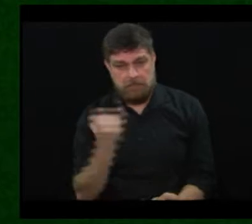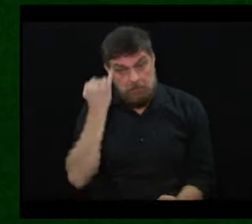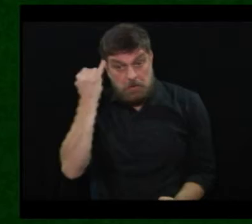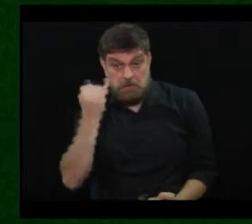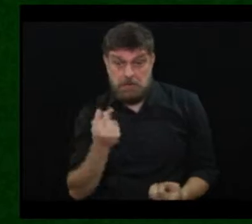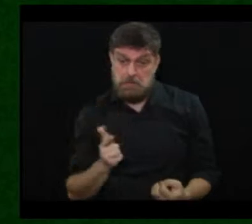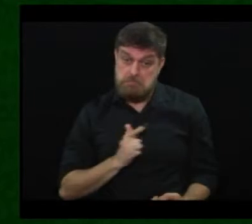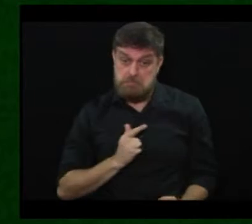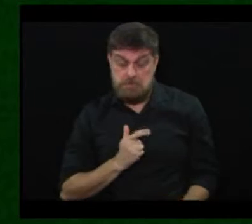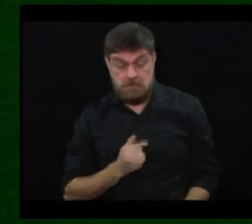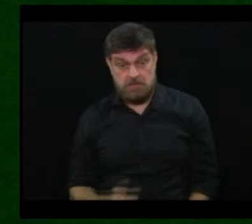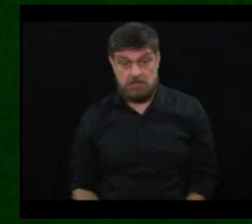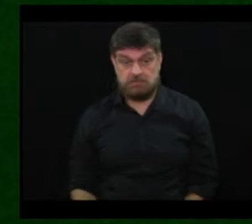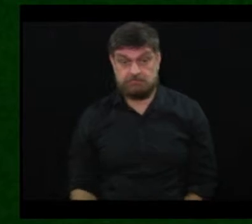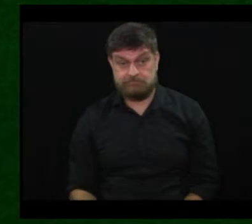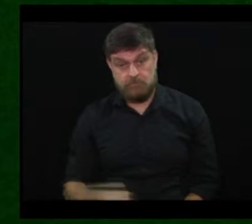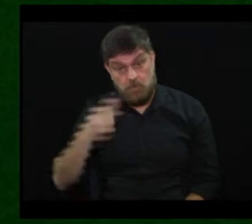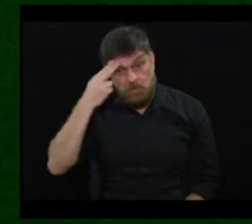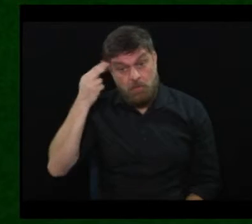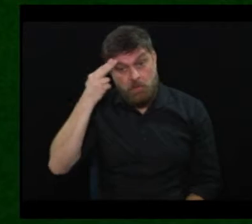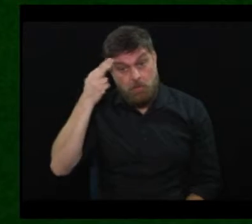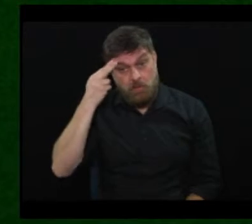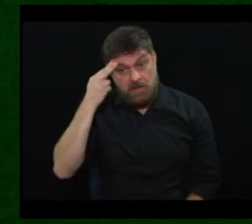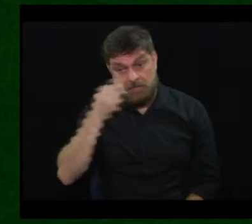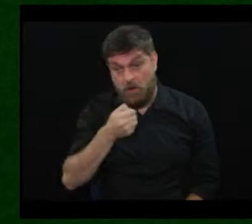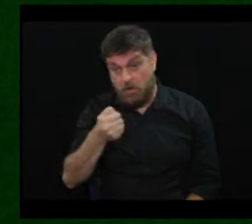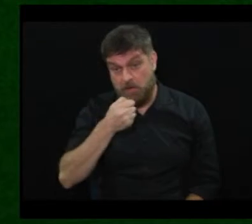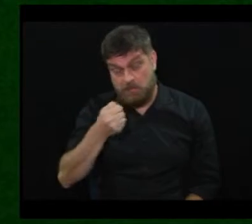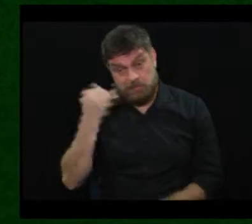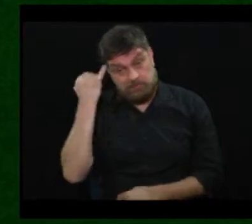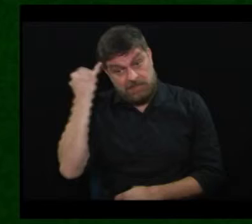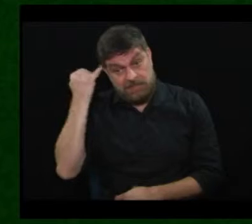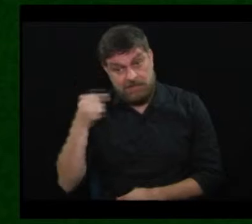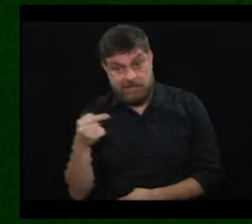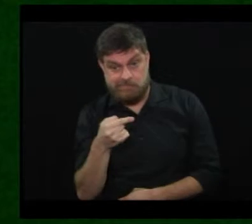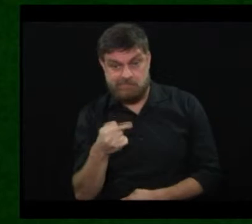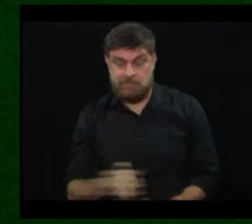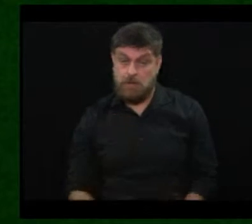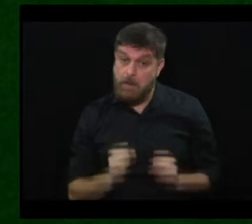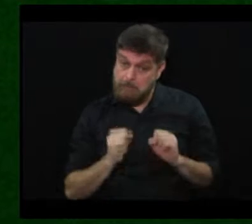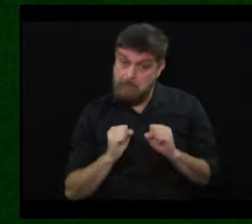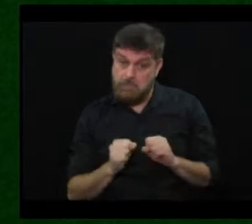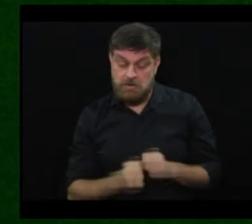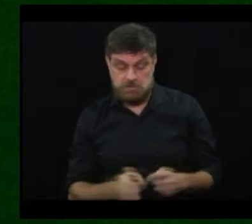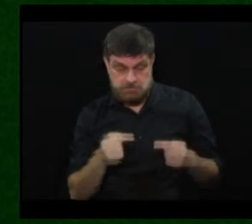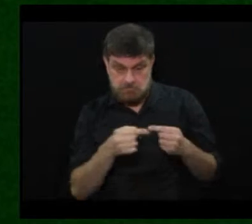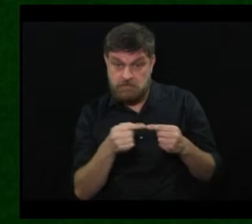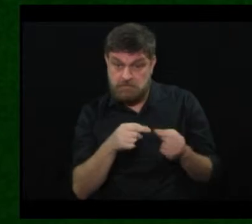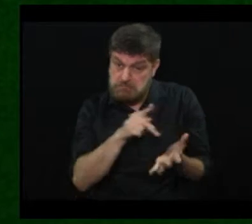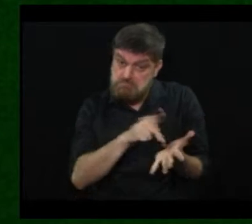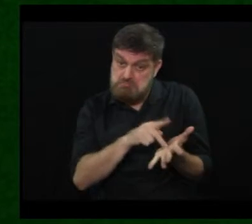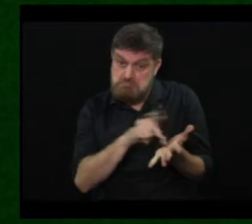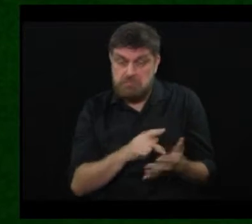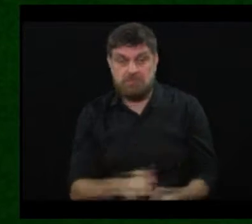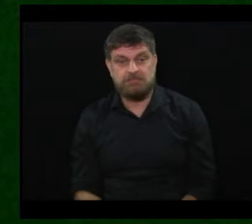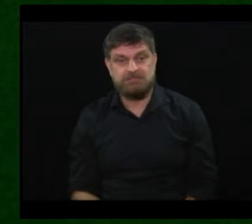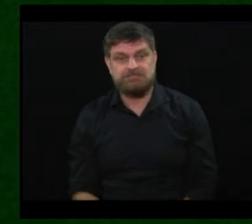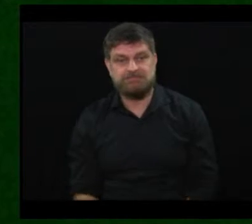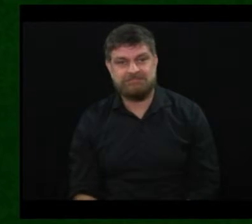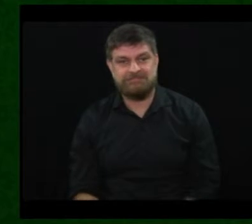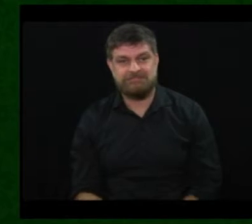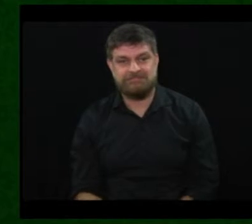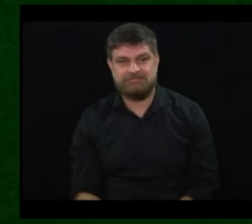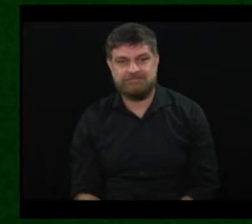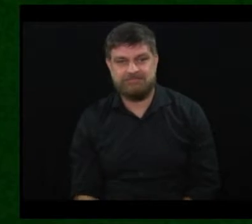3 volantes, hein? Sou meio retranqueiro. David, Ricardinho e Igor Henrique. De um lado o Mateuzinho, do outro lado o